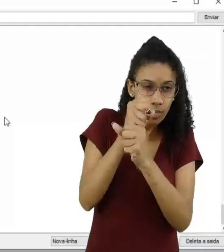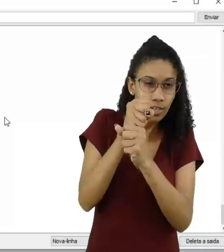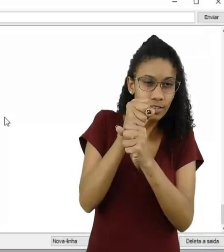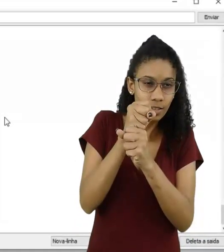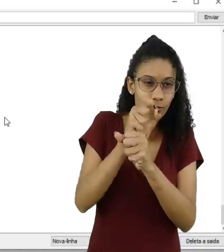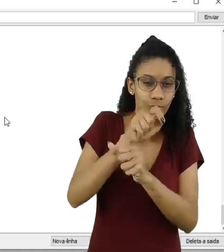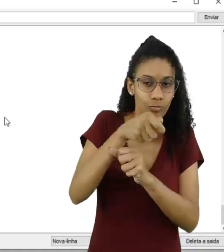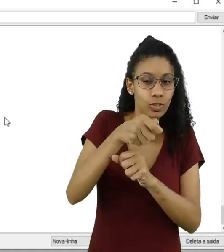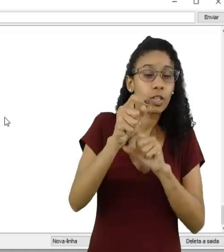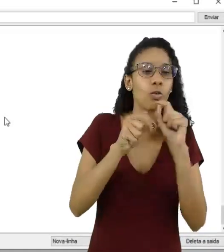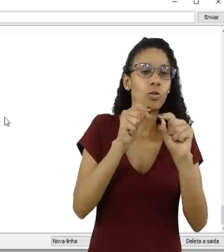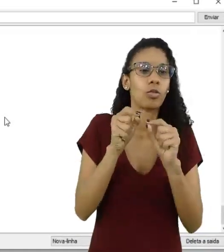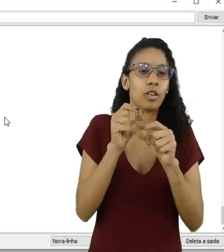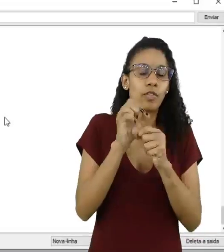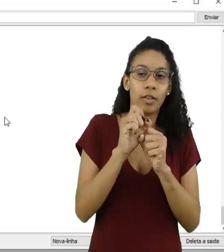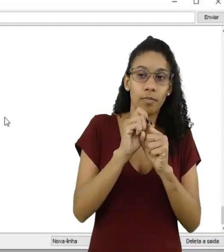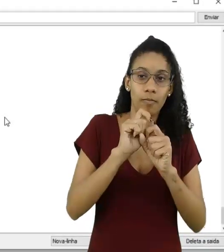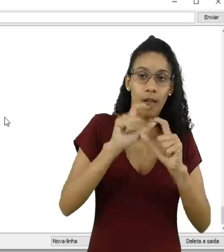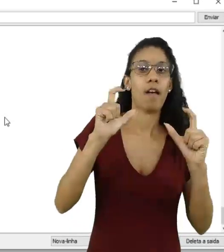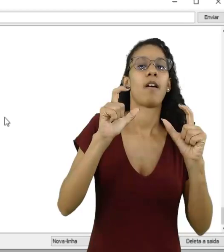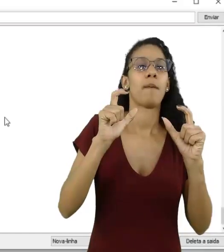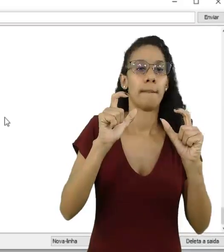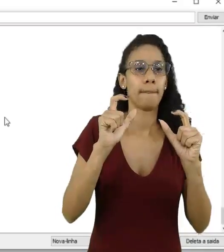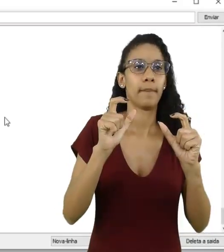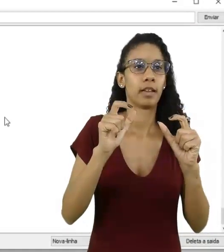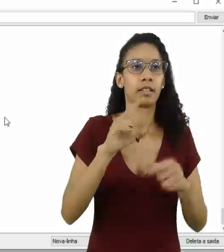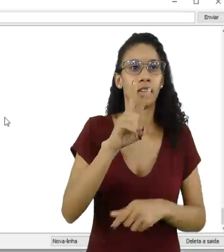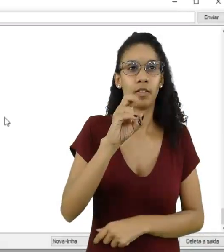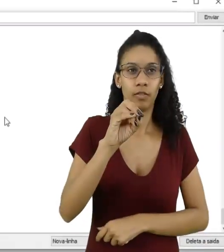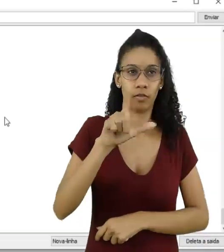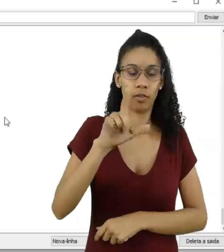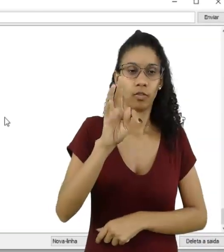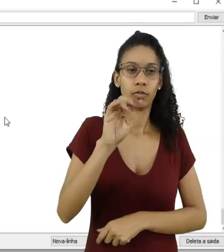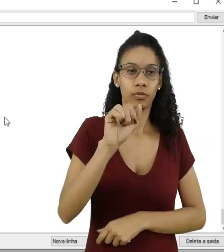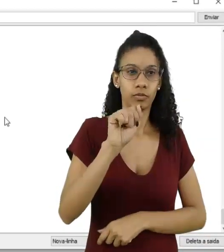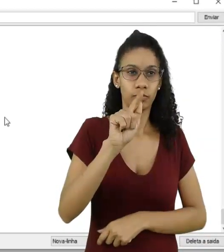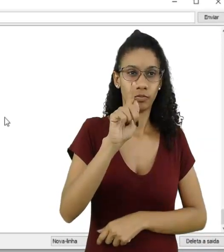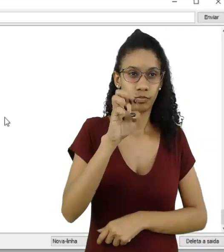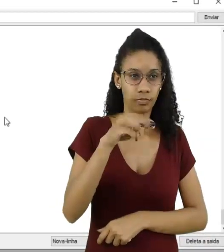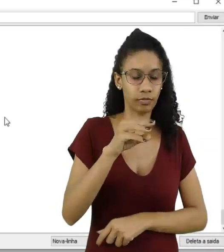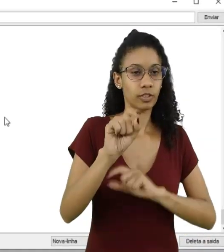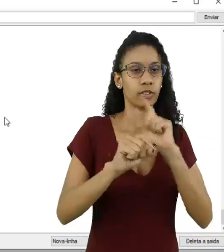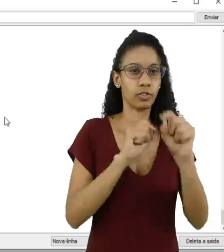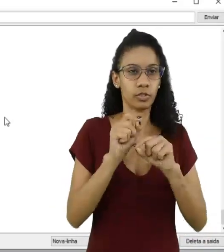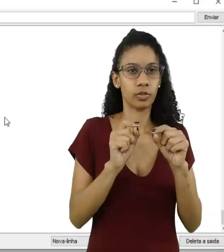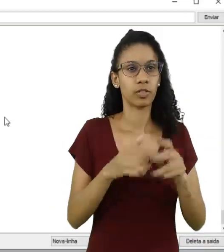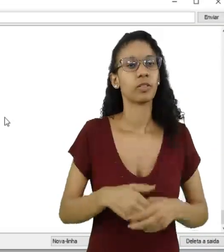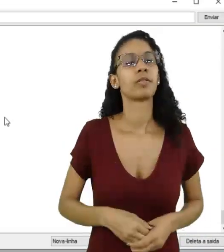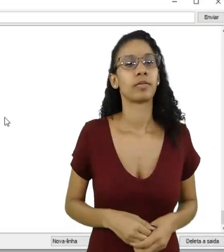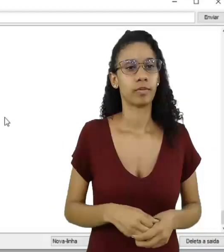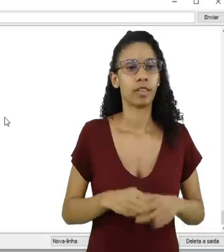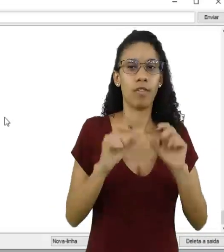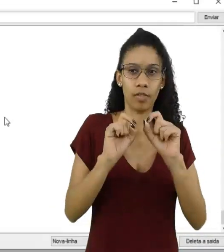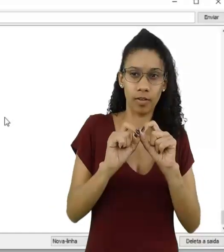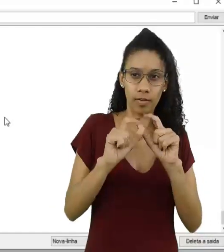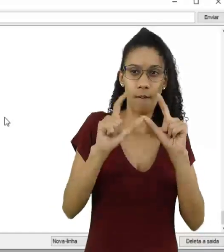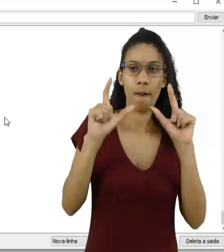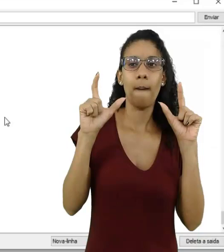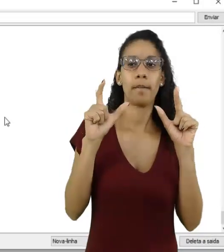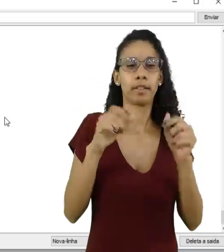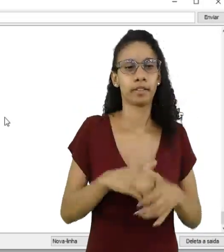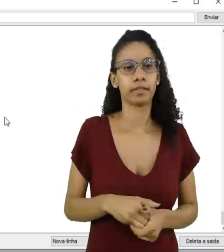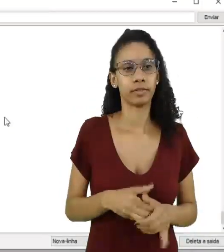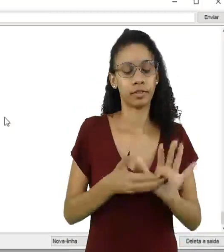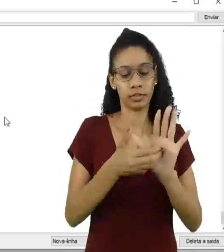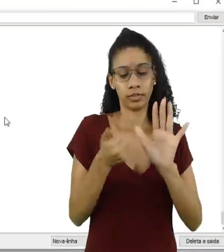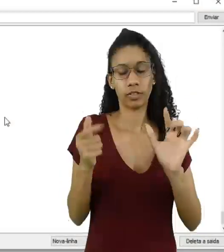sinal dele, a emissão, ele está aumentando, né? A voltagem ela está nesse caso aumentando. Quando